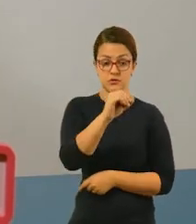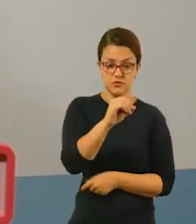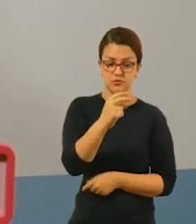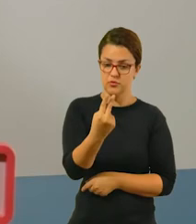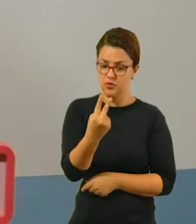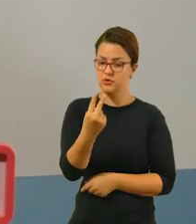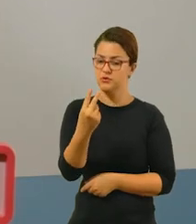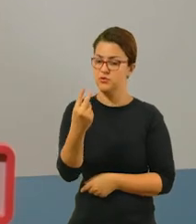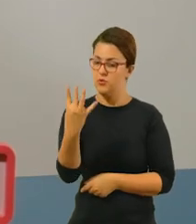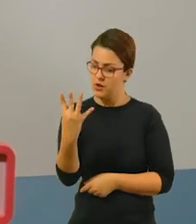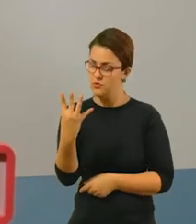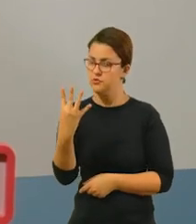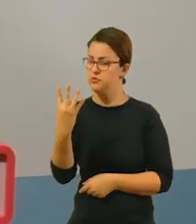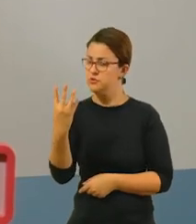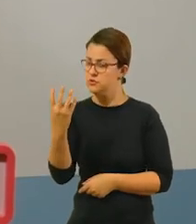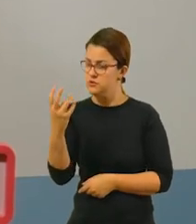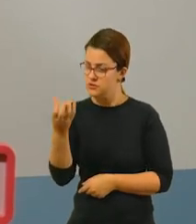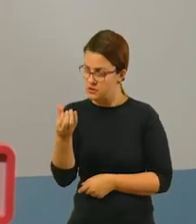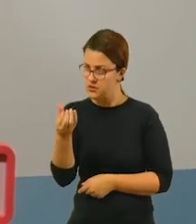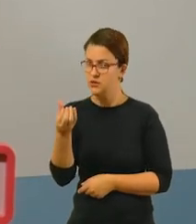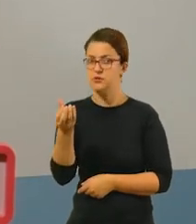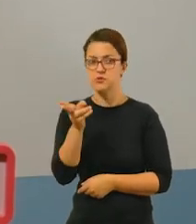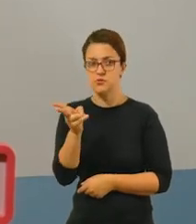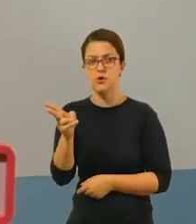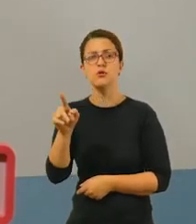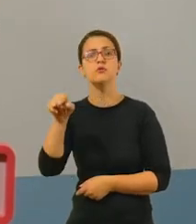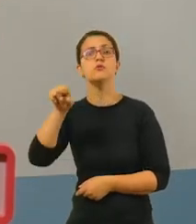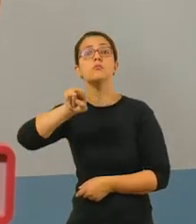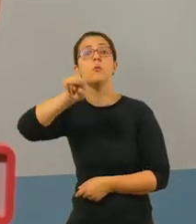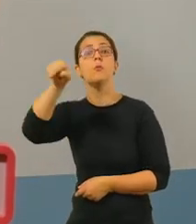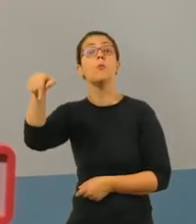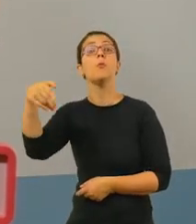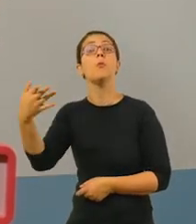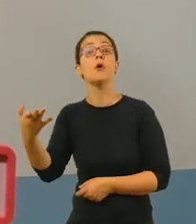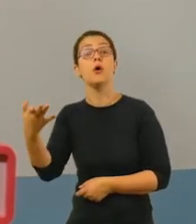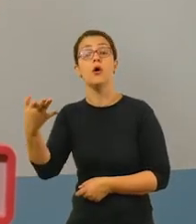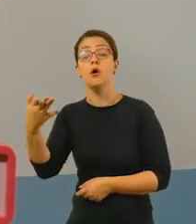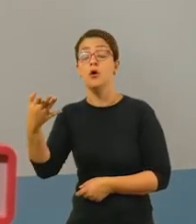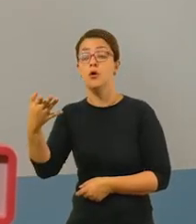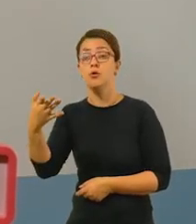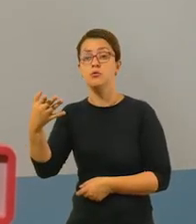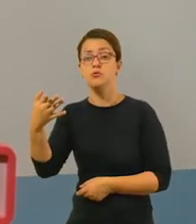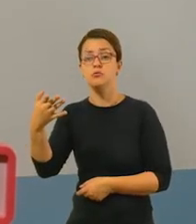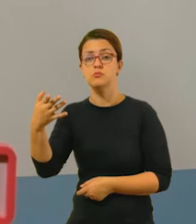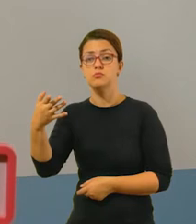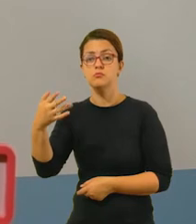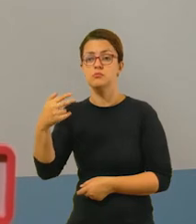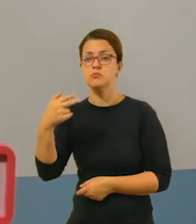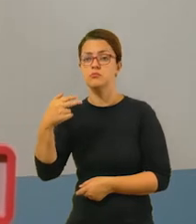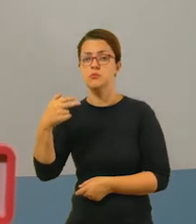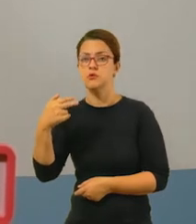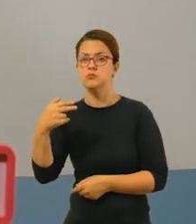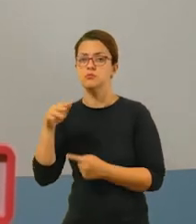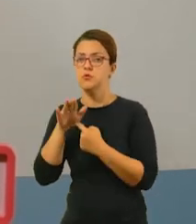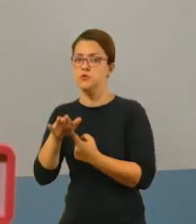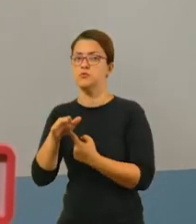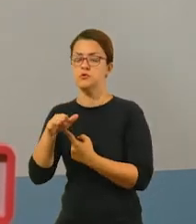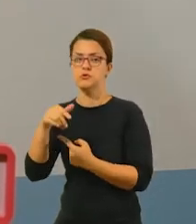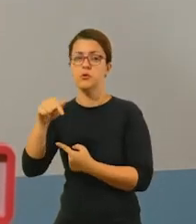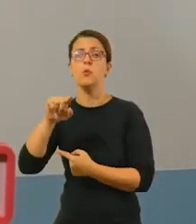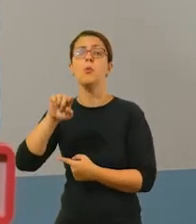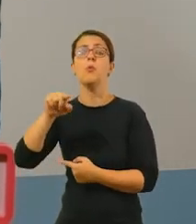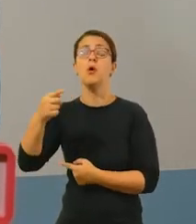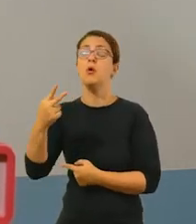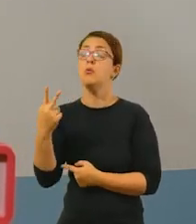Então, 0, 2, 4, 6 e depois vem o 7. Só que não é para mostrar o 7